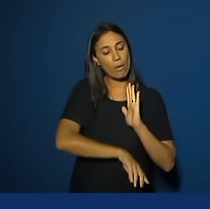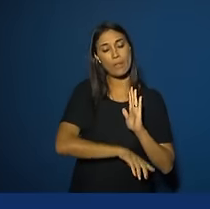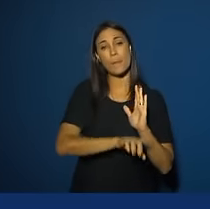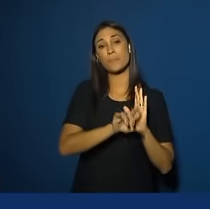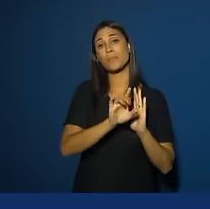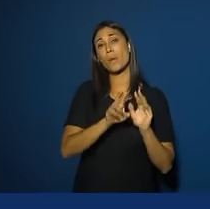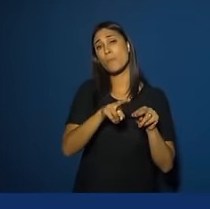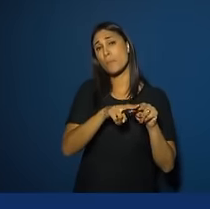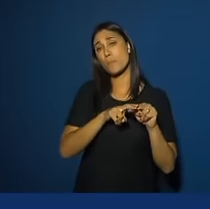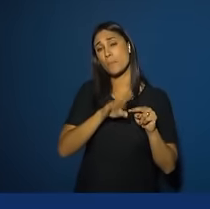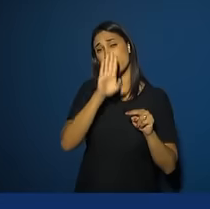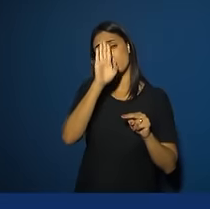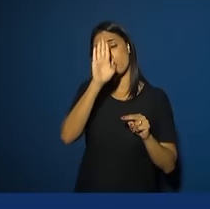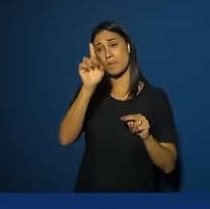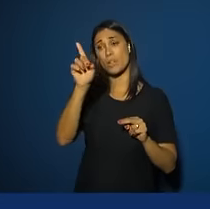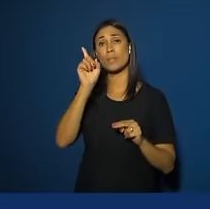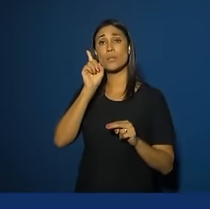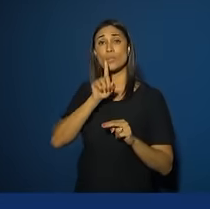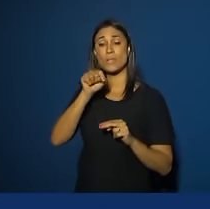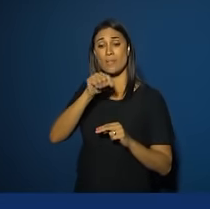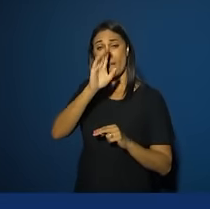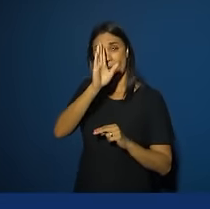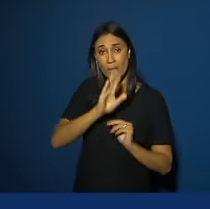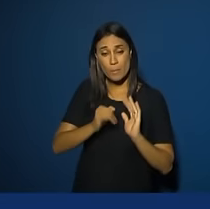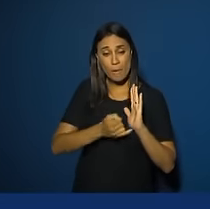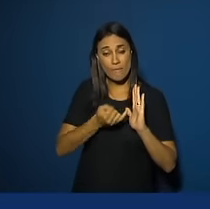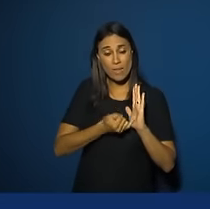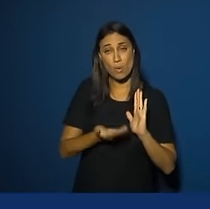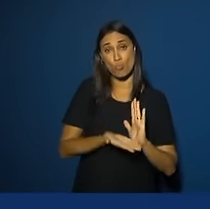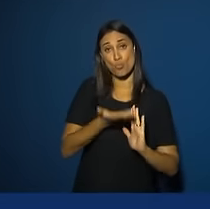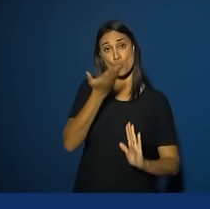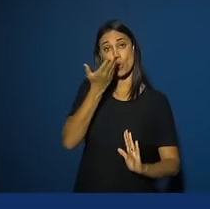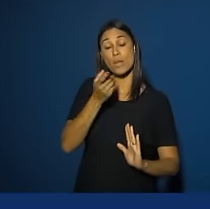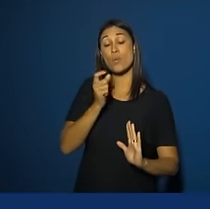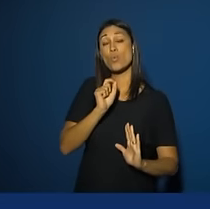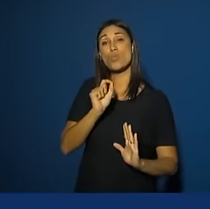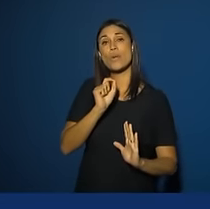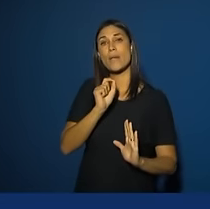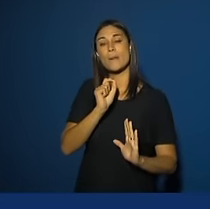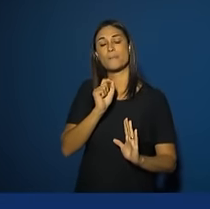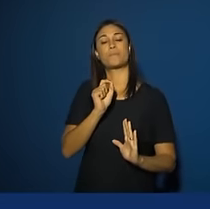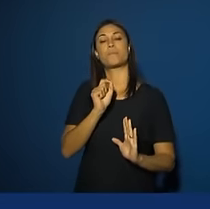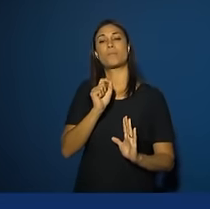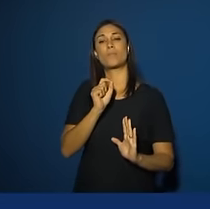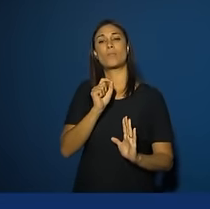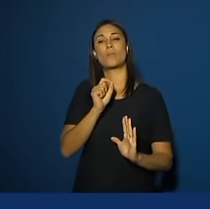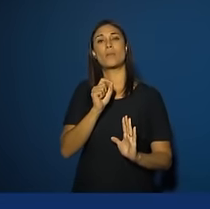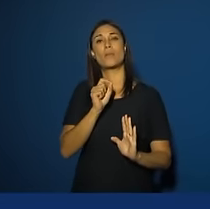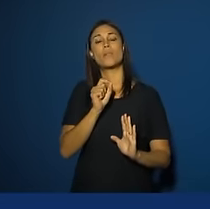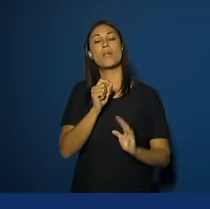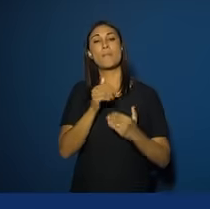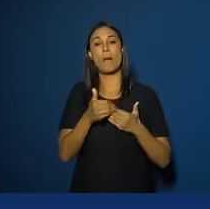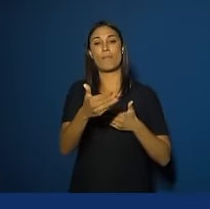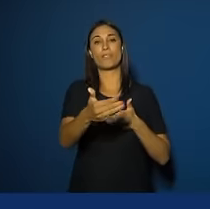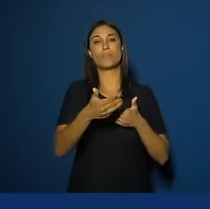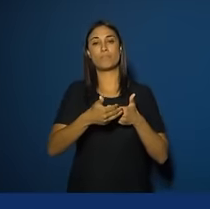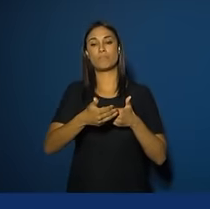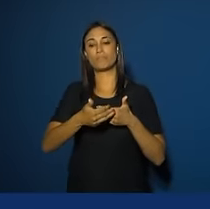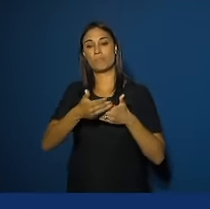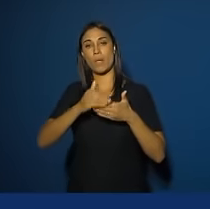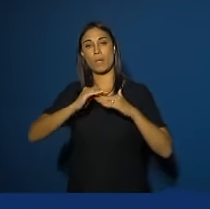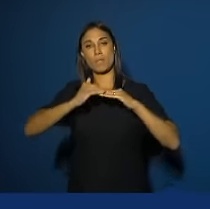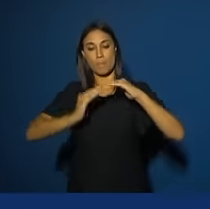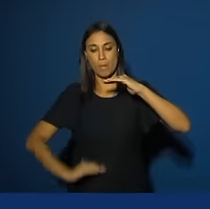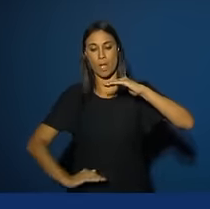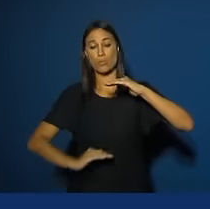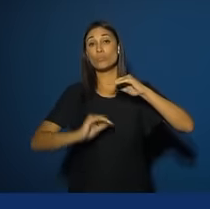inclusive de inflação de serviço nos Estados Unidos e aqui, que puxou a expectativa de inflação para frente também, para baixo. E ninguém consegue explicar